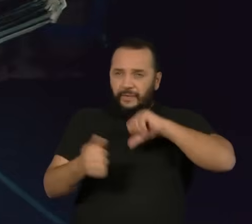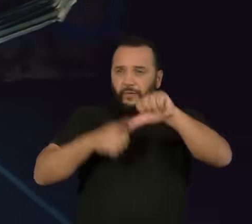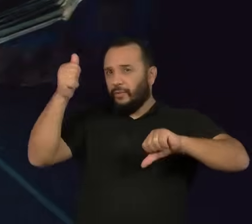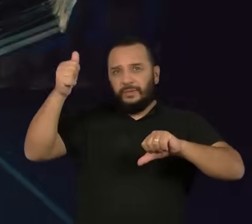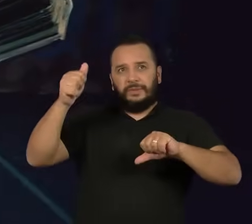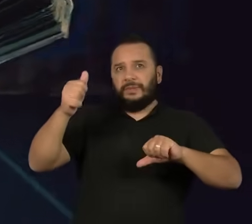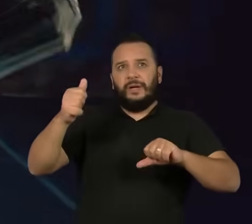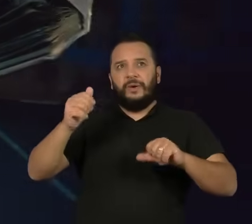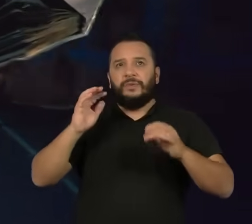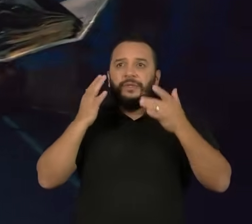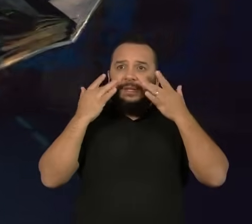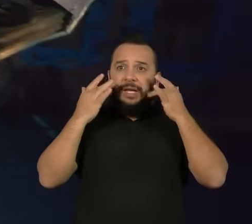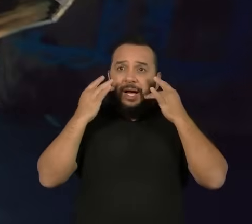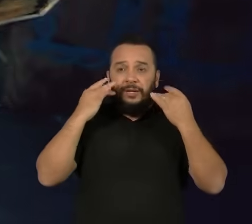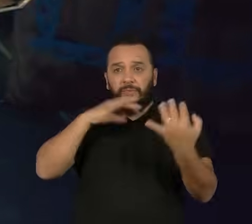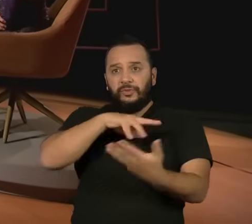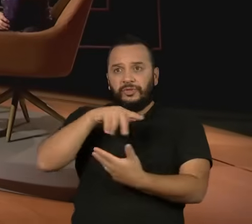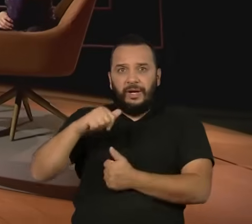nossos dias.